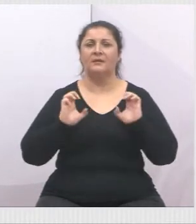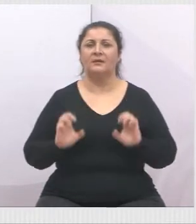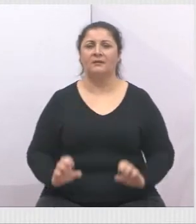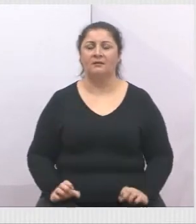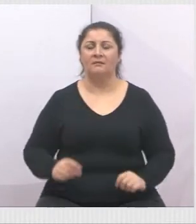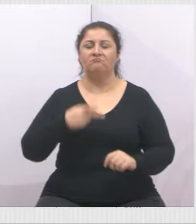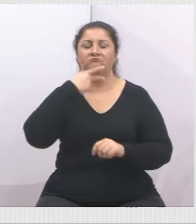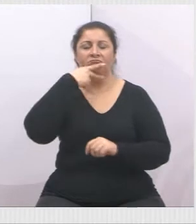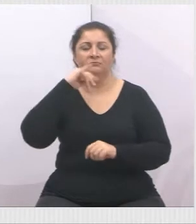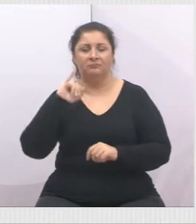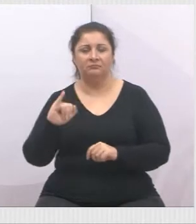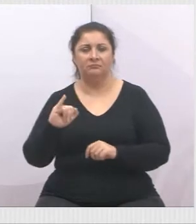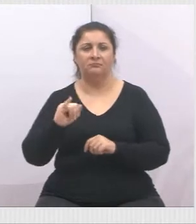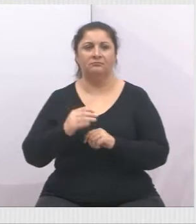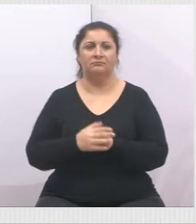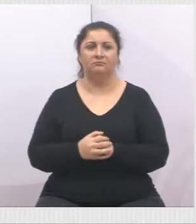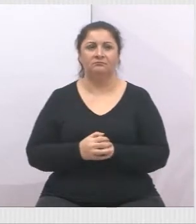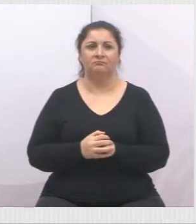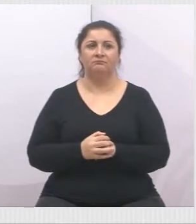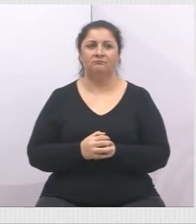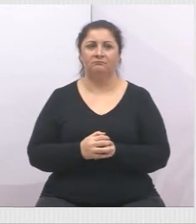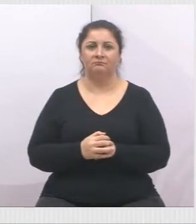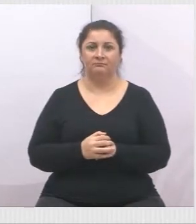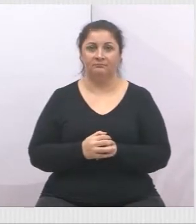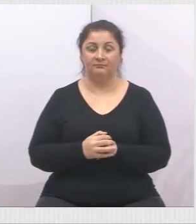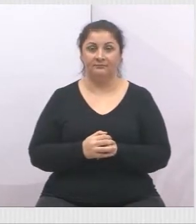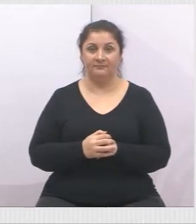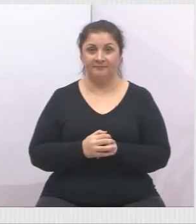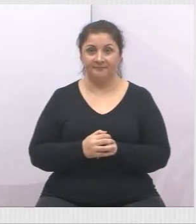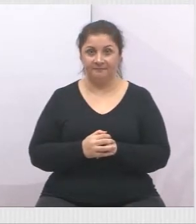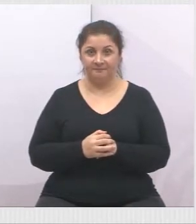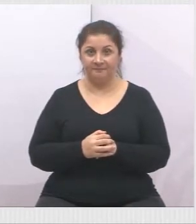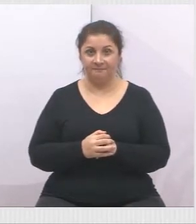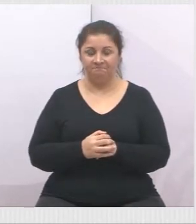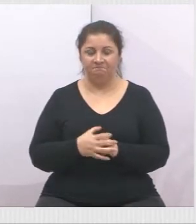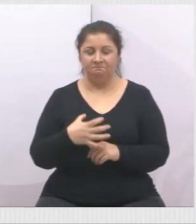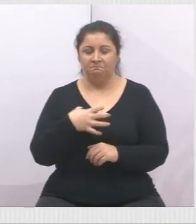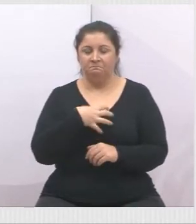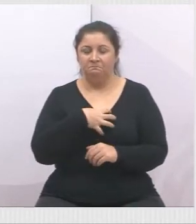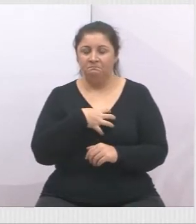pai. E eu me sinto